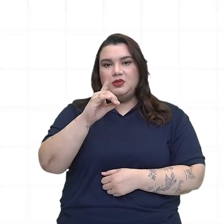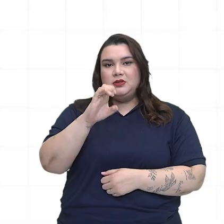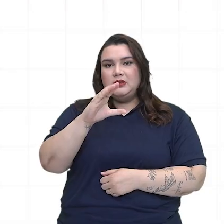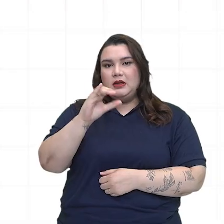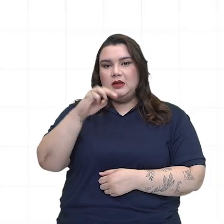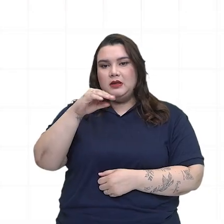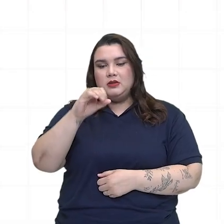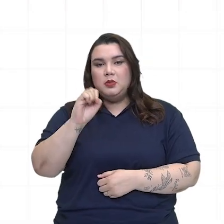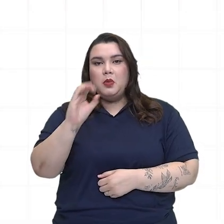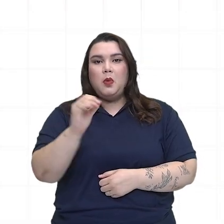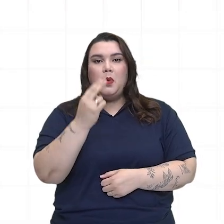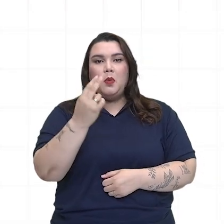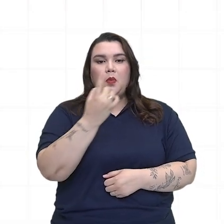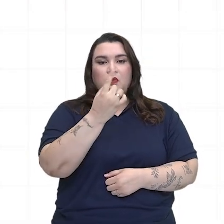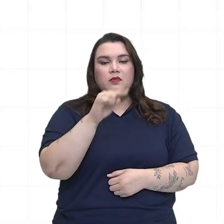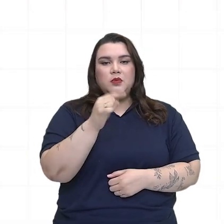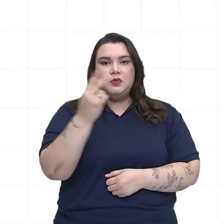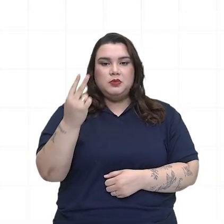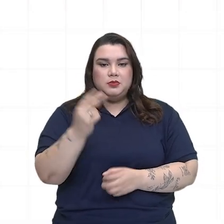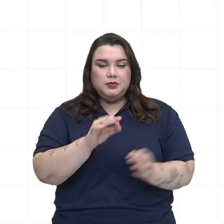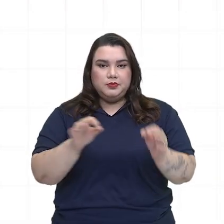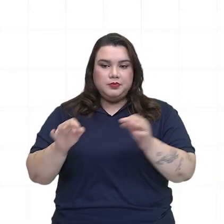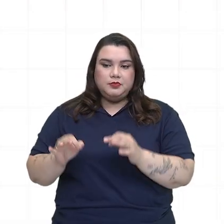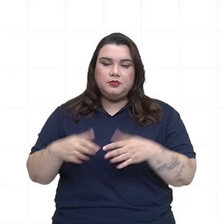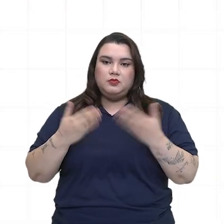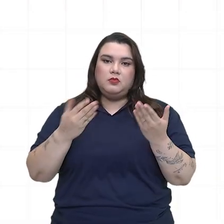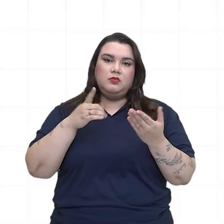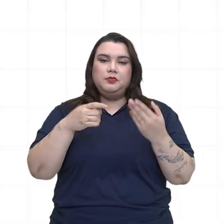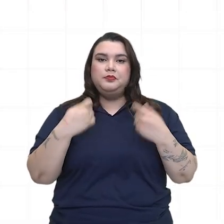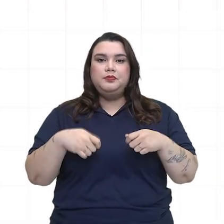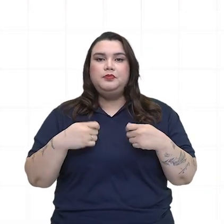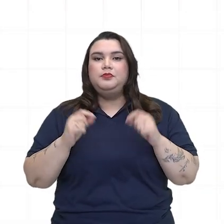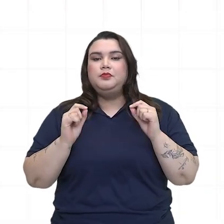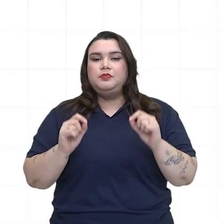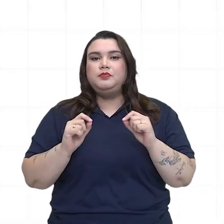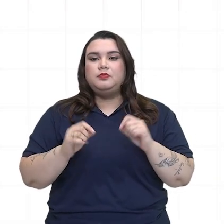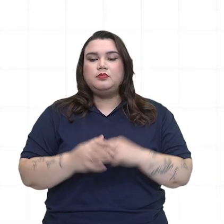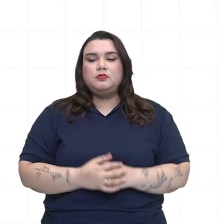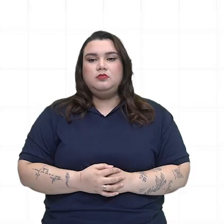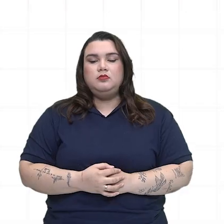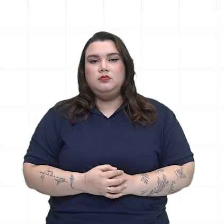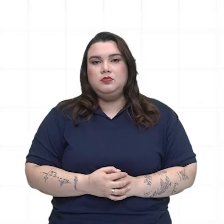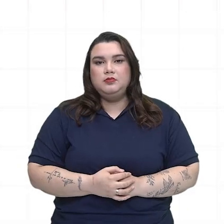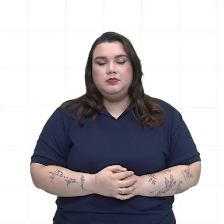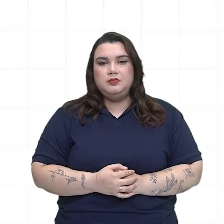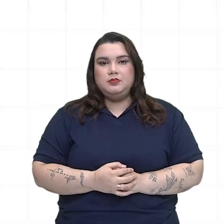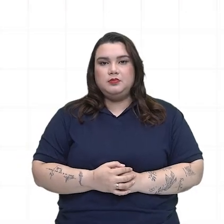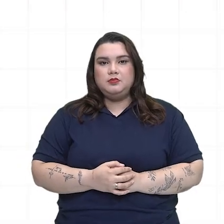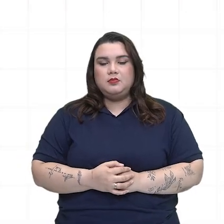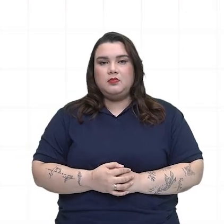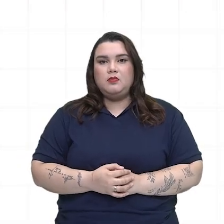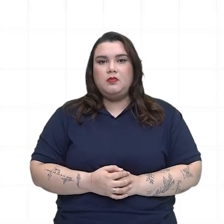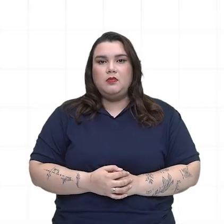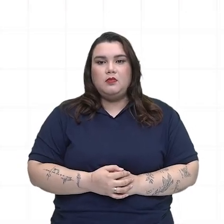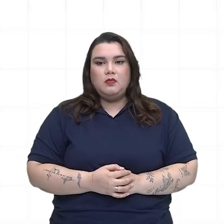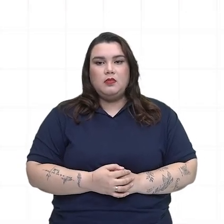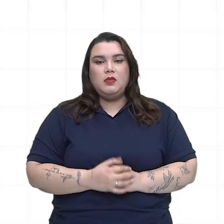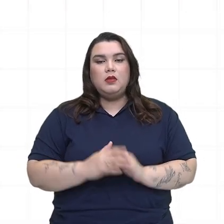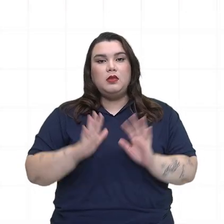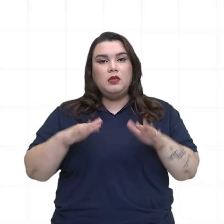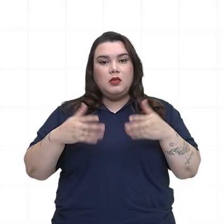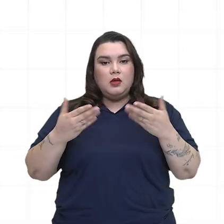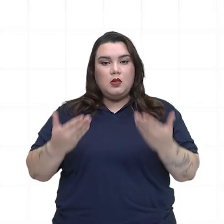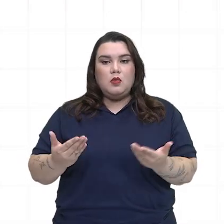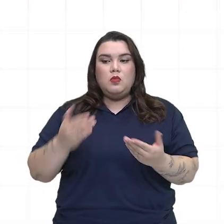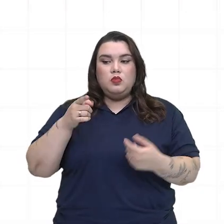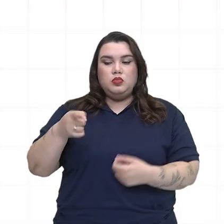né? Beleza? Então, o que você tem que fazer aí? O que o expoente está dizendo para esta base?